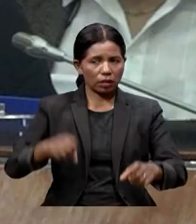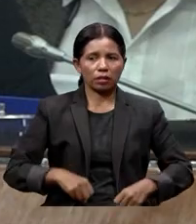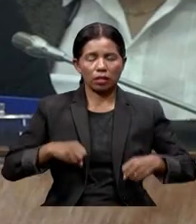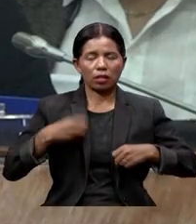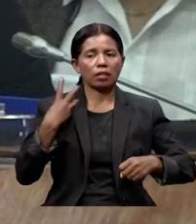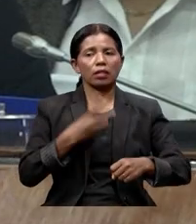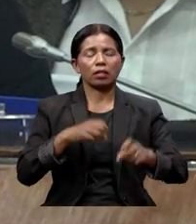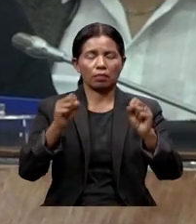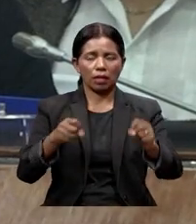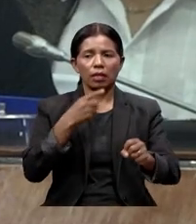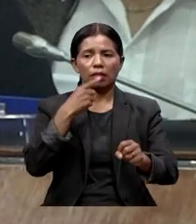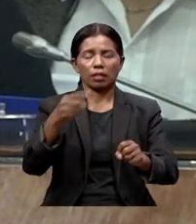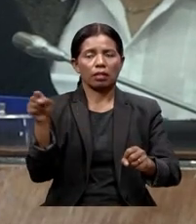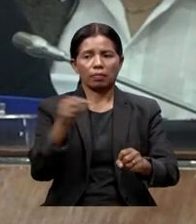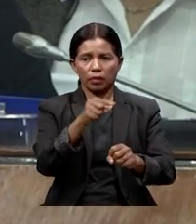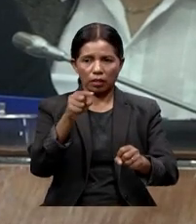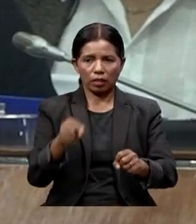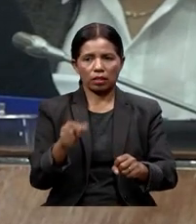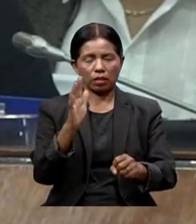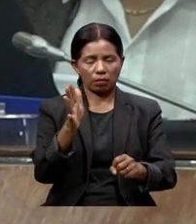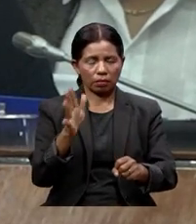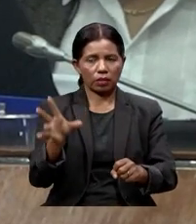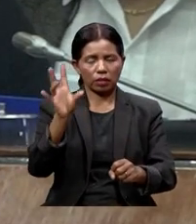tebalian katak ia presentasin 50